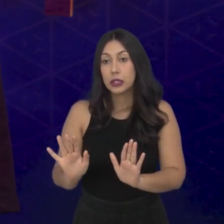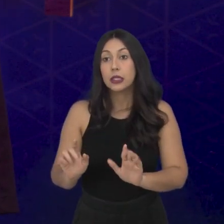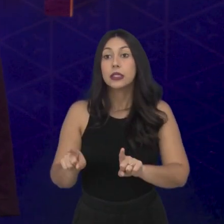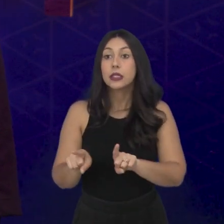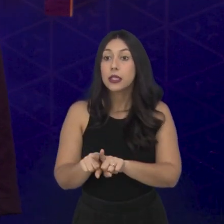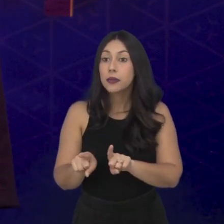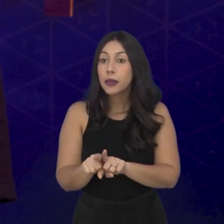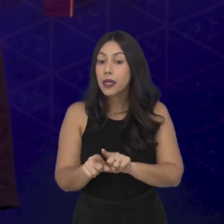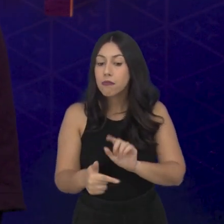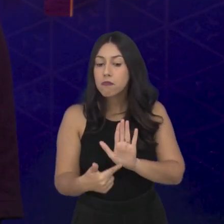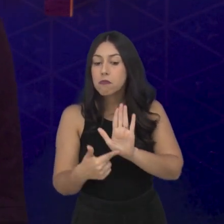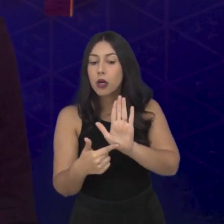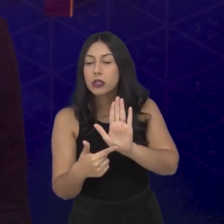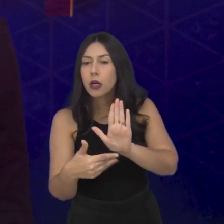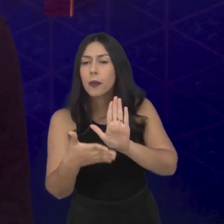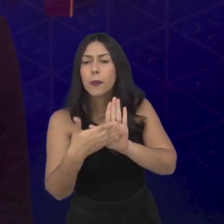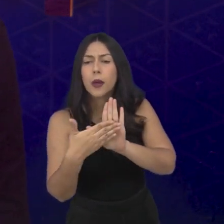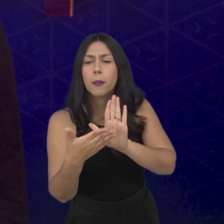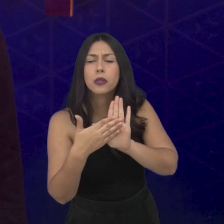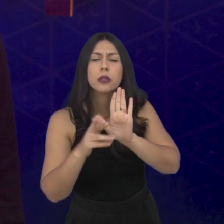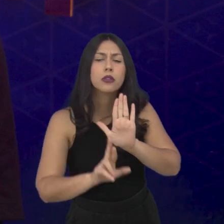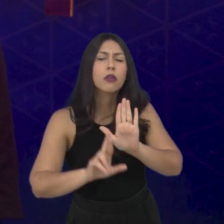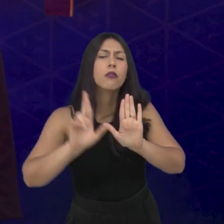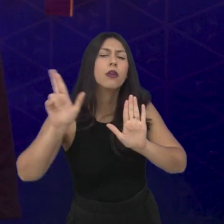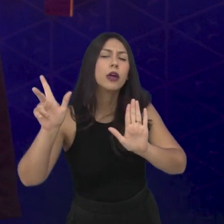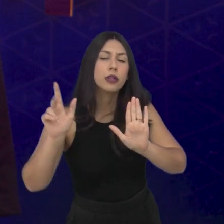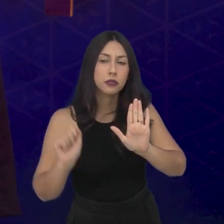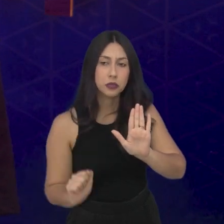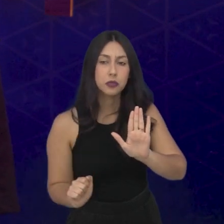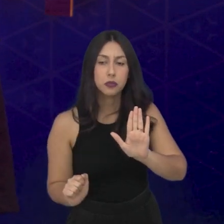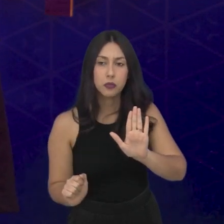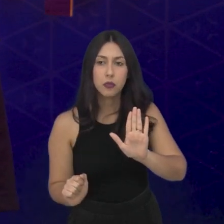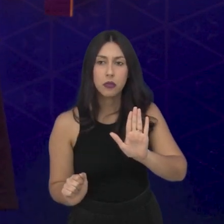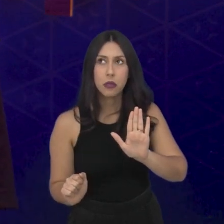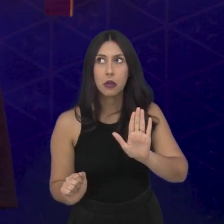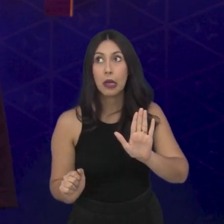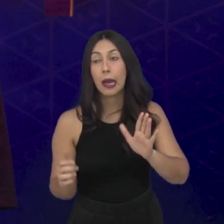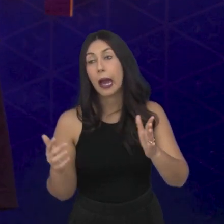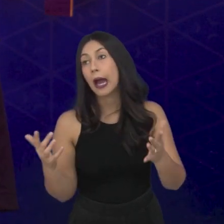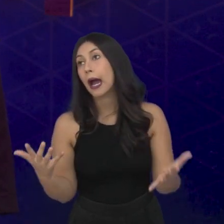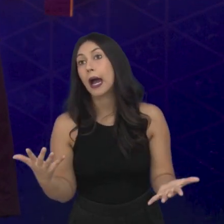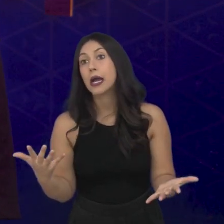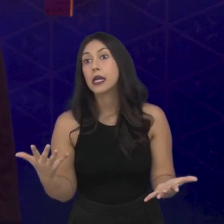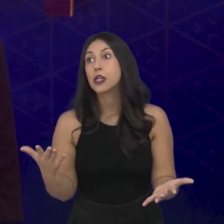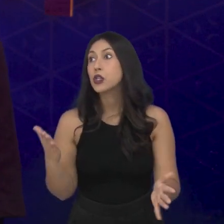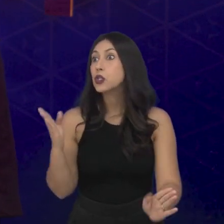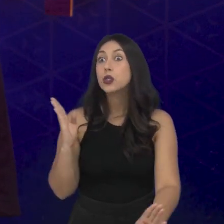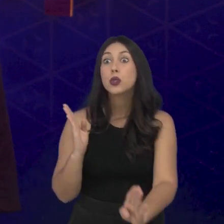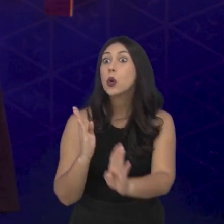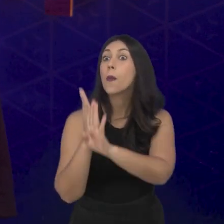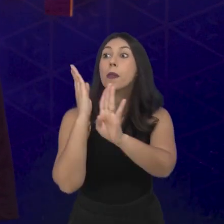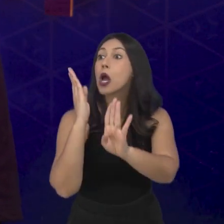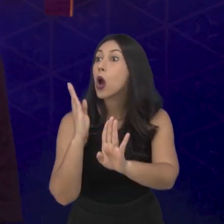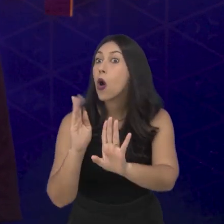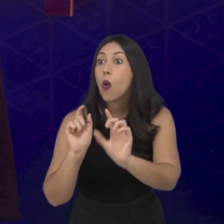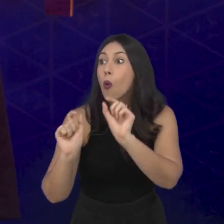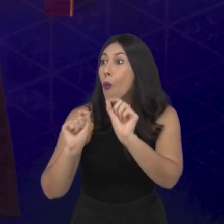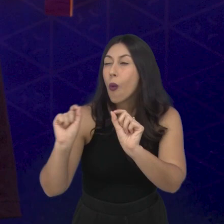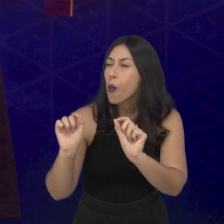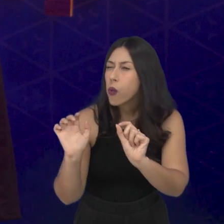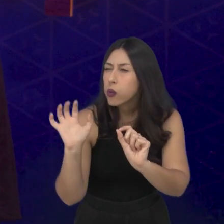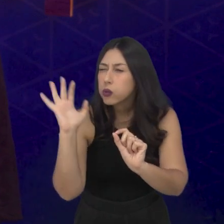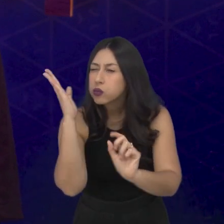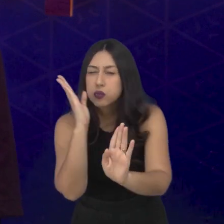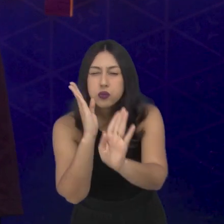ele traz uma outra proposta de narrativa, né? Não necessariamente é a gente descobrir o que acontece